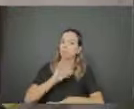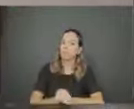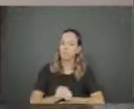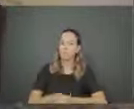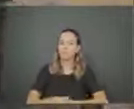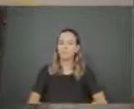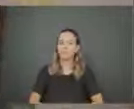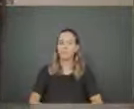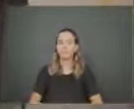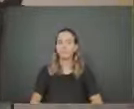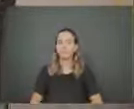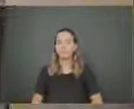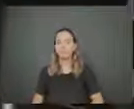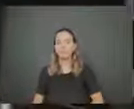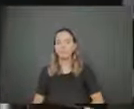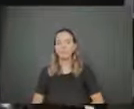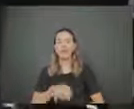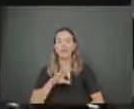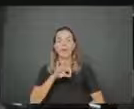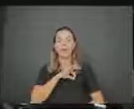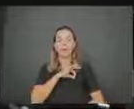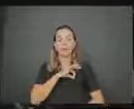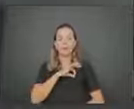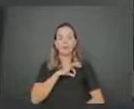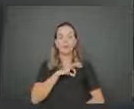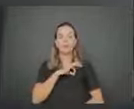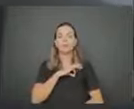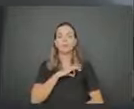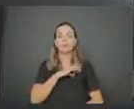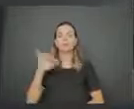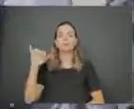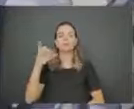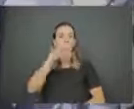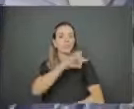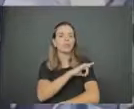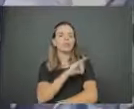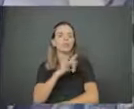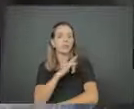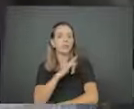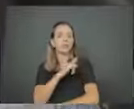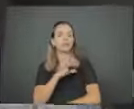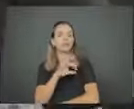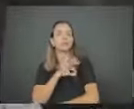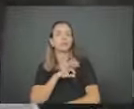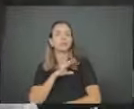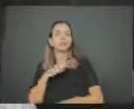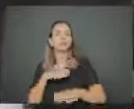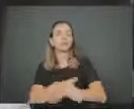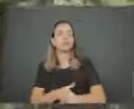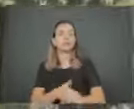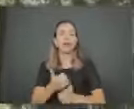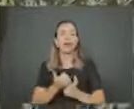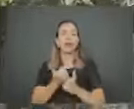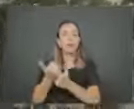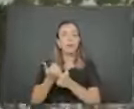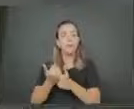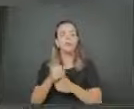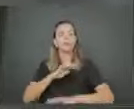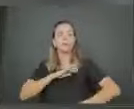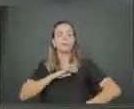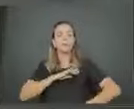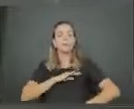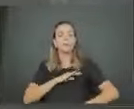O policiamento aéreo foi fundamental na atuação da Polícia Militar em geral. No apoio às ocorrências policiais,